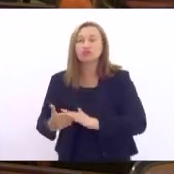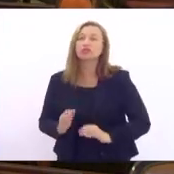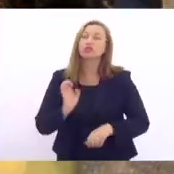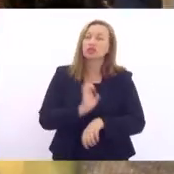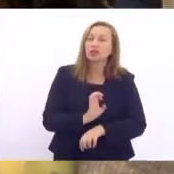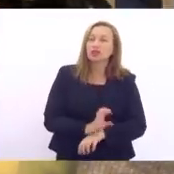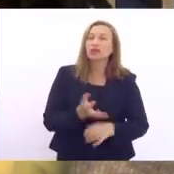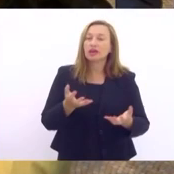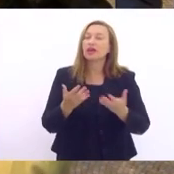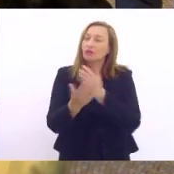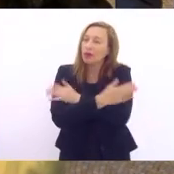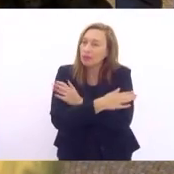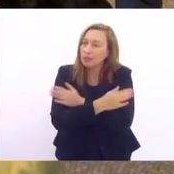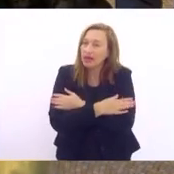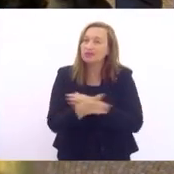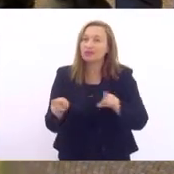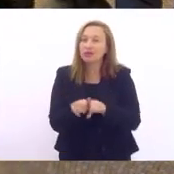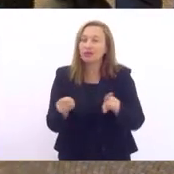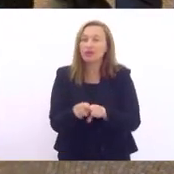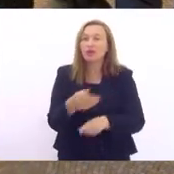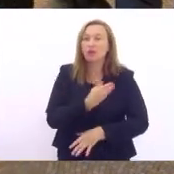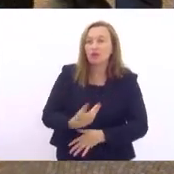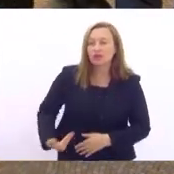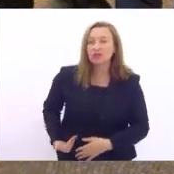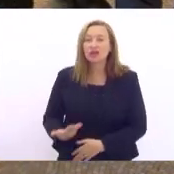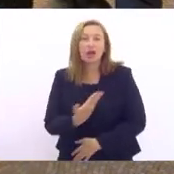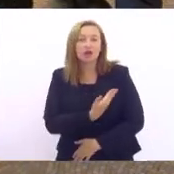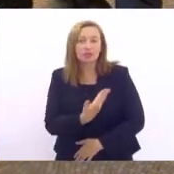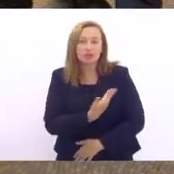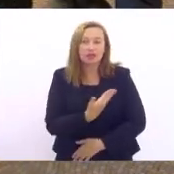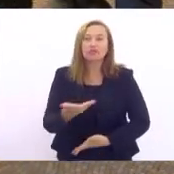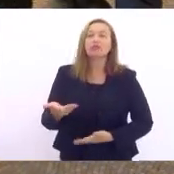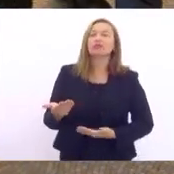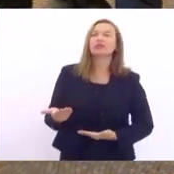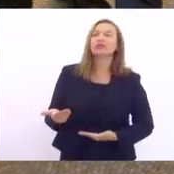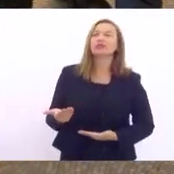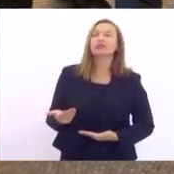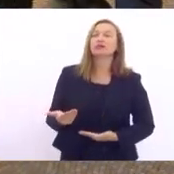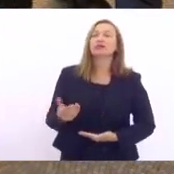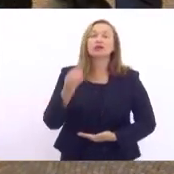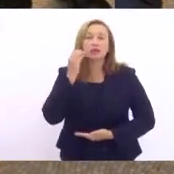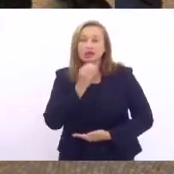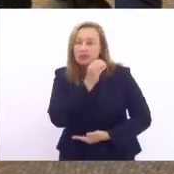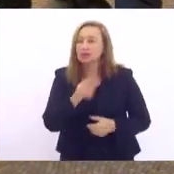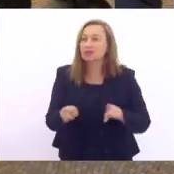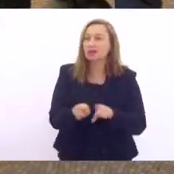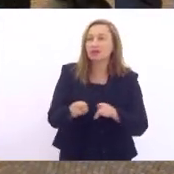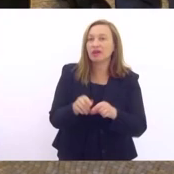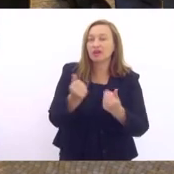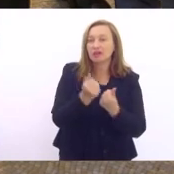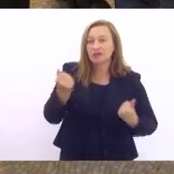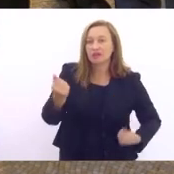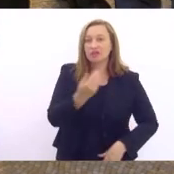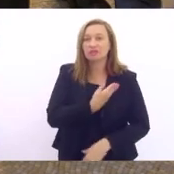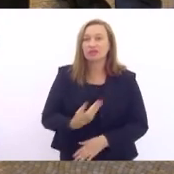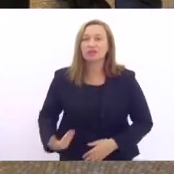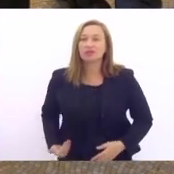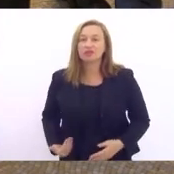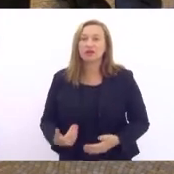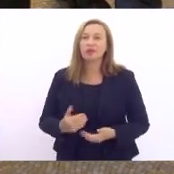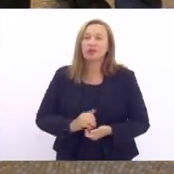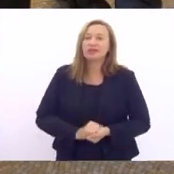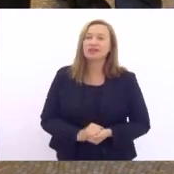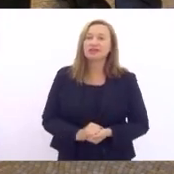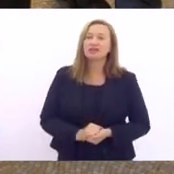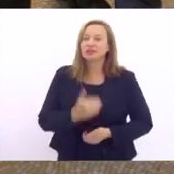nosso governador, amigo e parceiro Cláudio Castro, e ao nosso vice-governador Tiago Pampulha. Muito obrigado, presidente. Feliz Natal, um ano